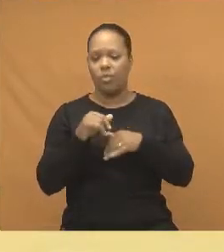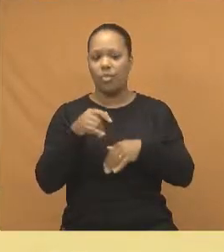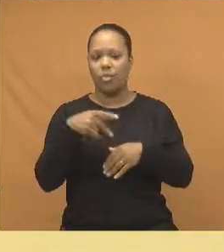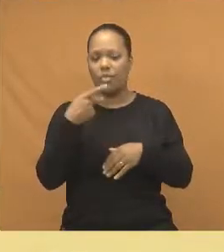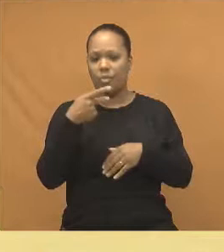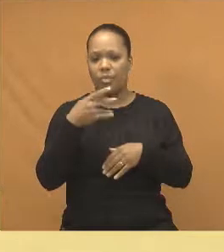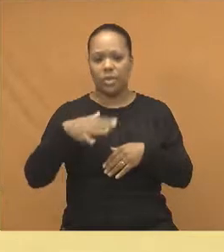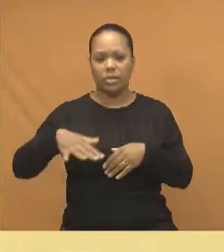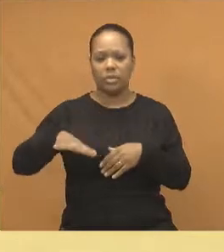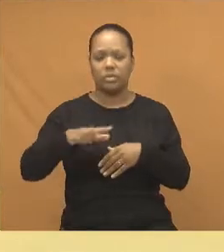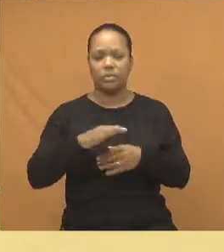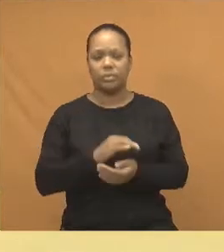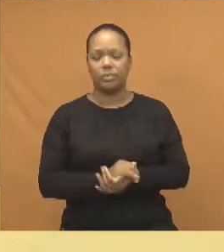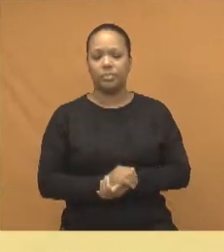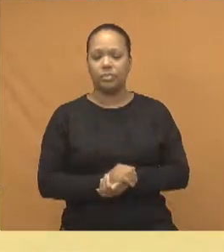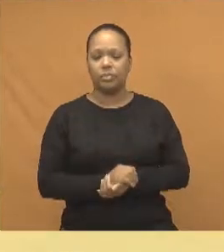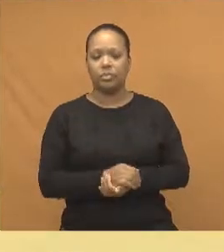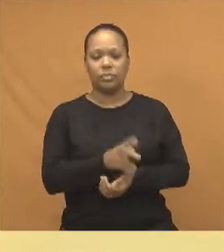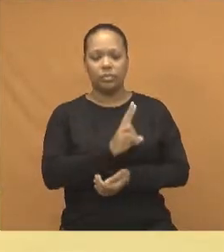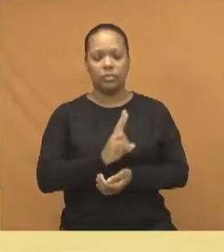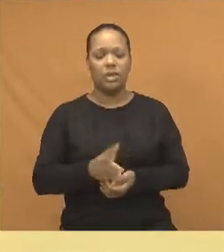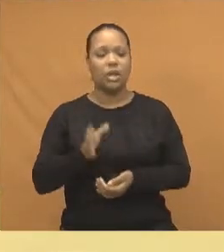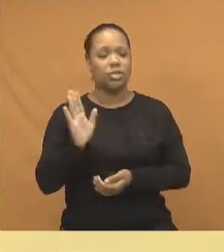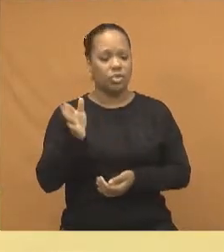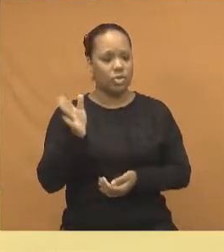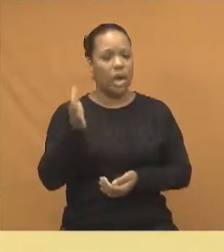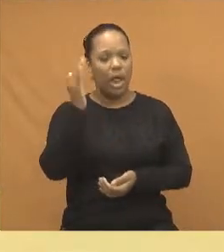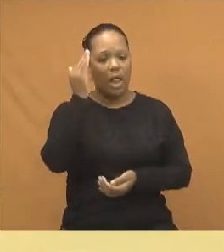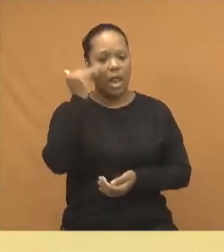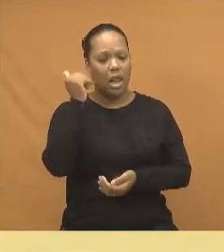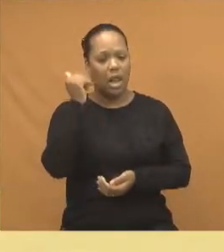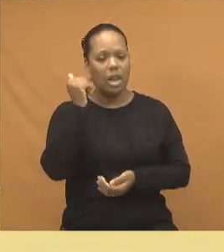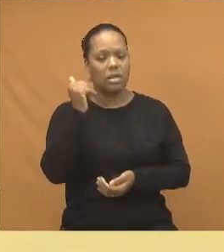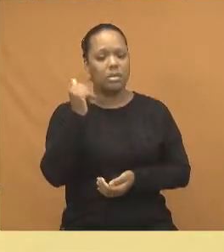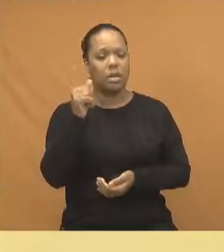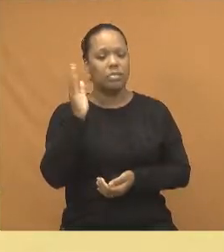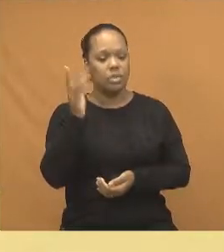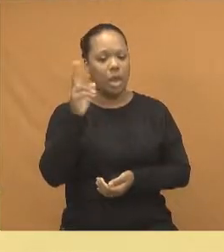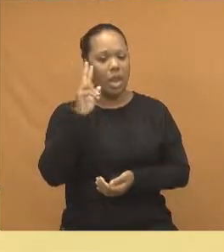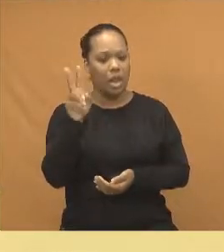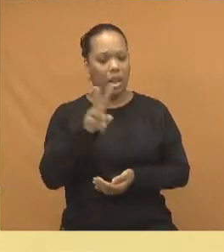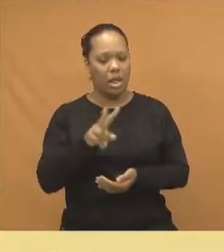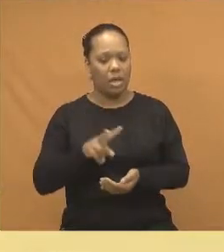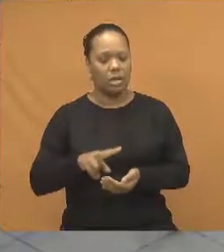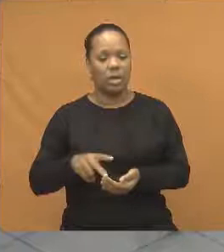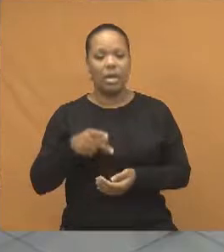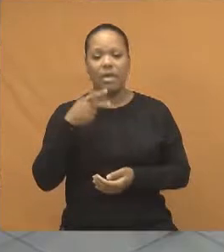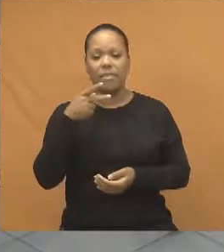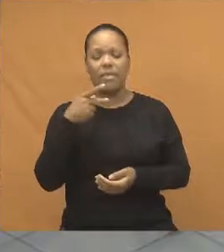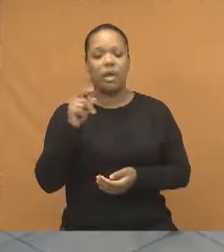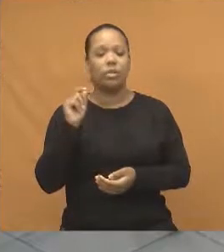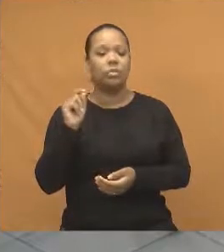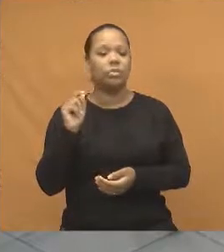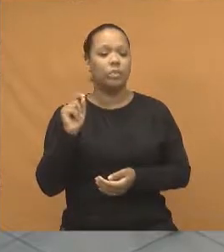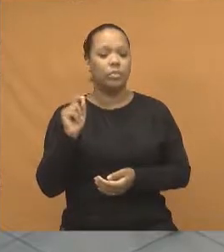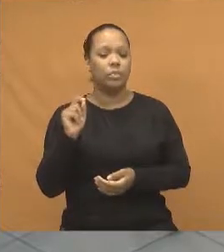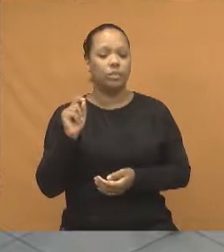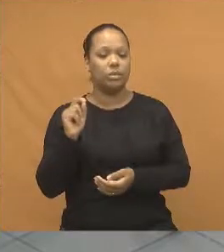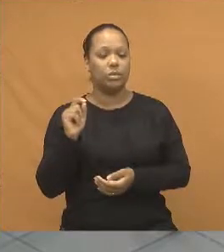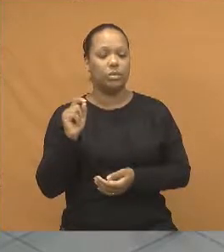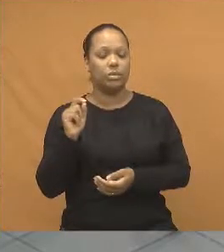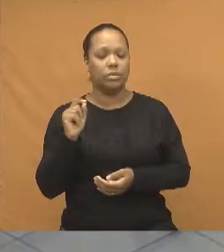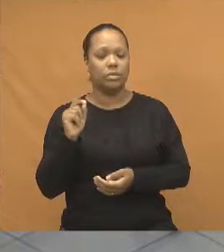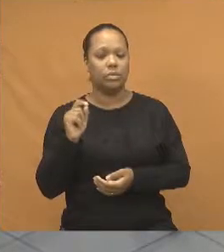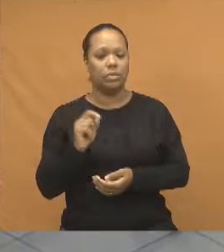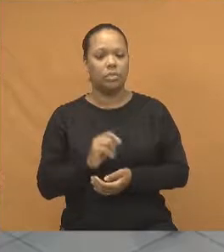nossos vereadores que já leram essa emenda, que diz que é